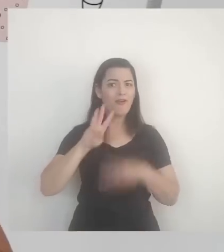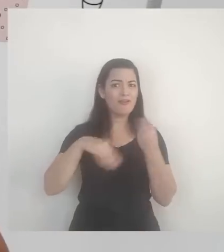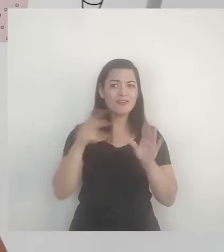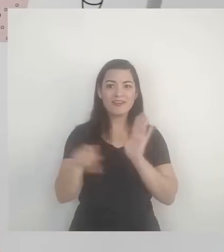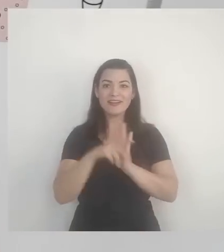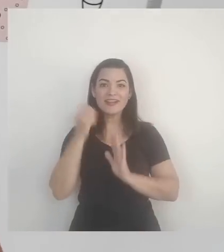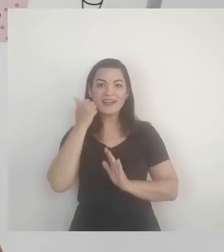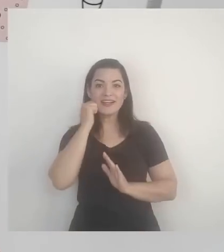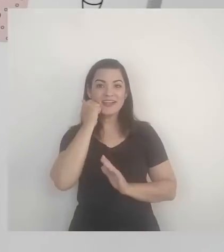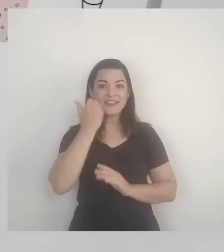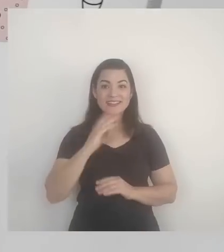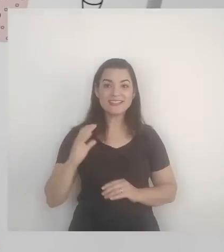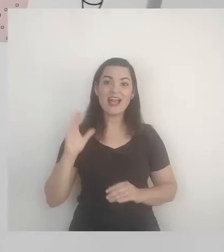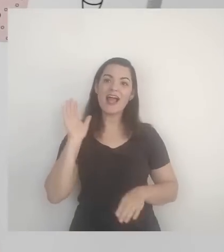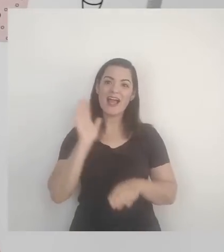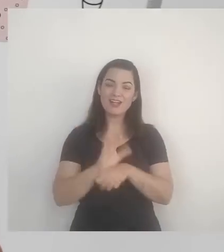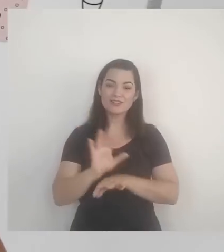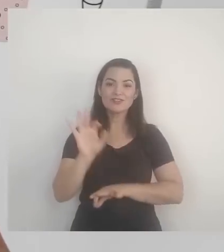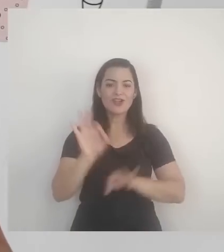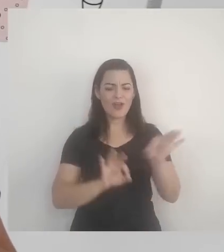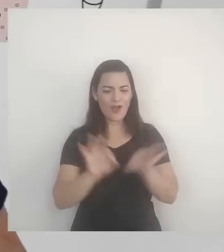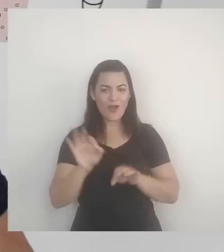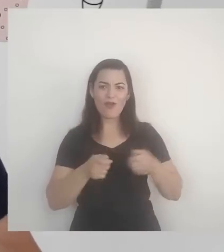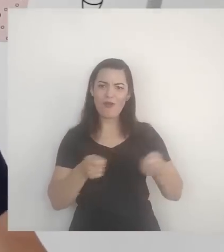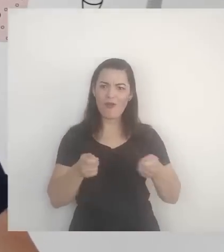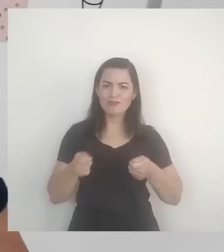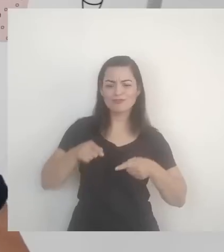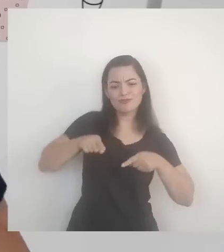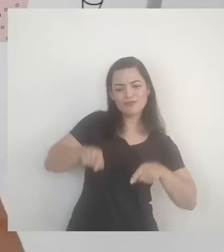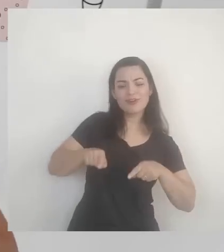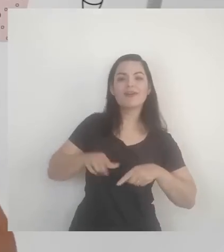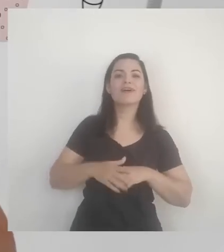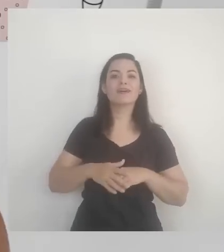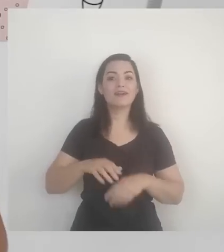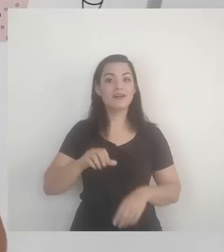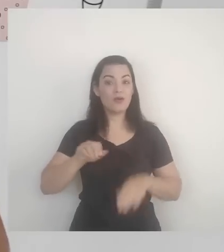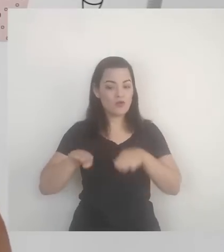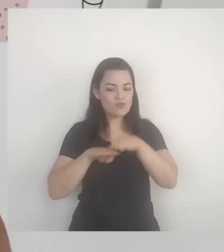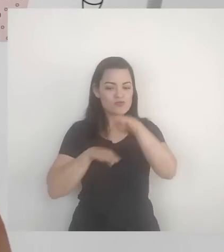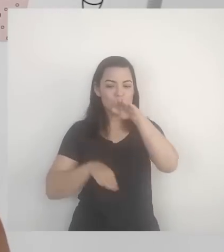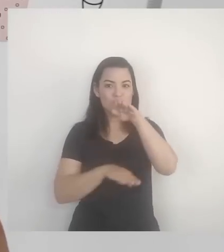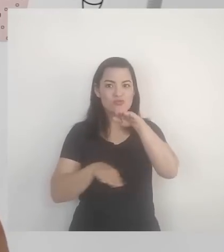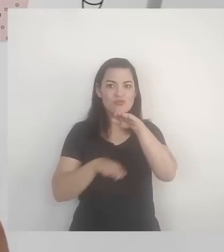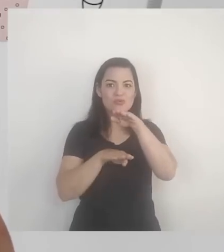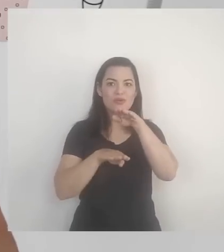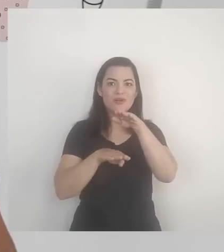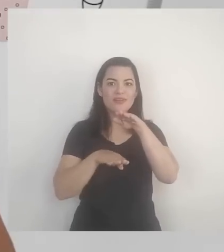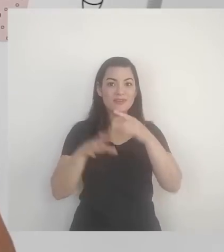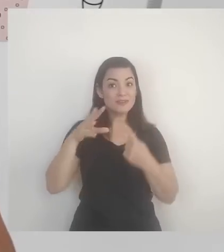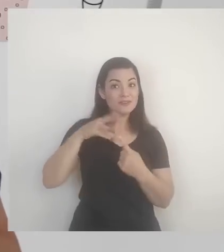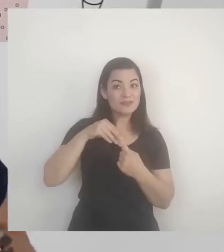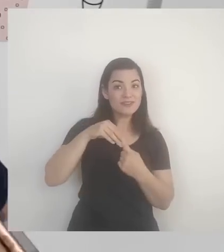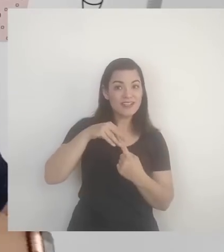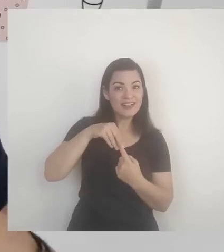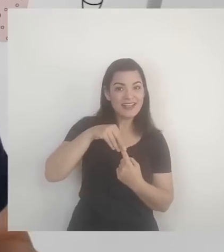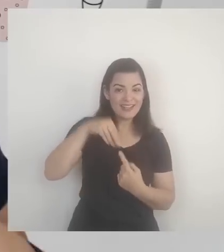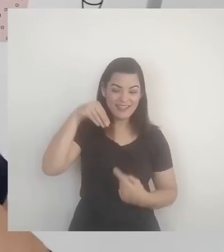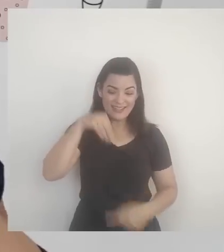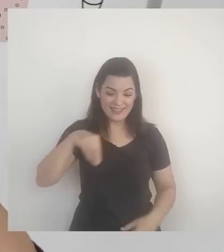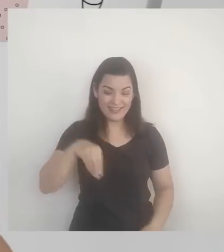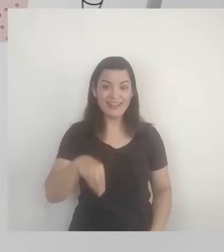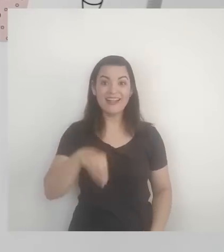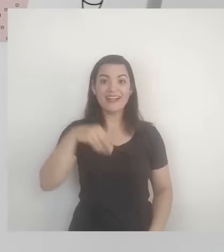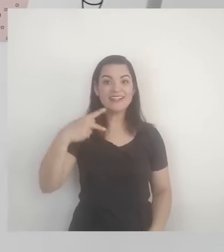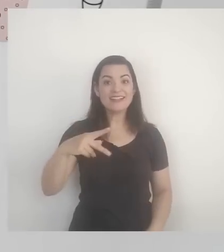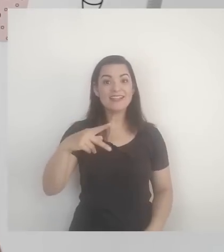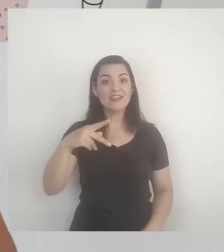ajuda a controlar o nosso submarino. Então você precisa ter um super controle agora e fazer